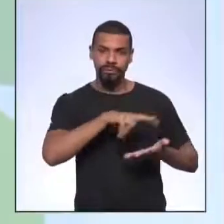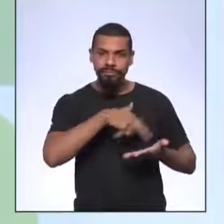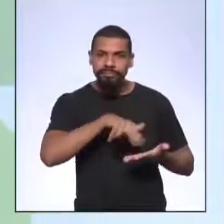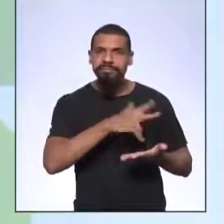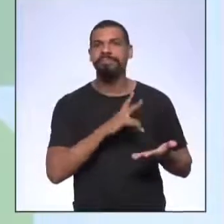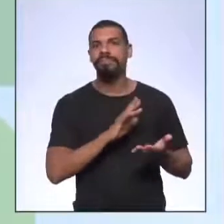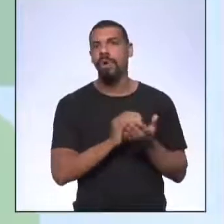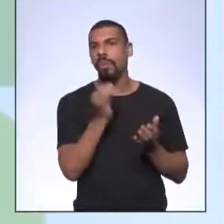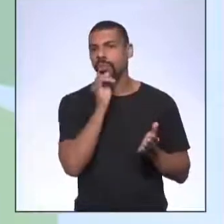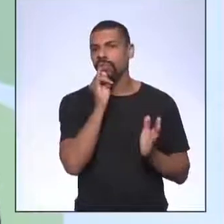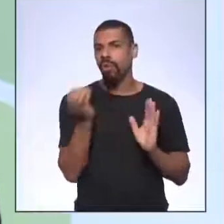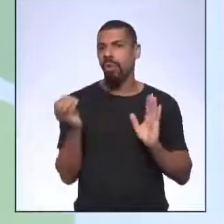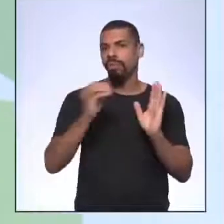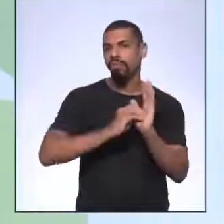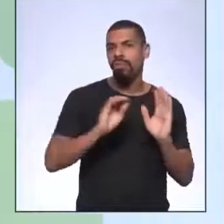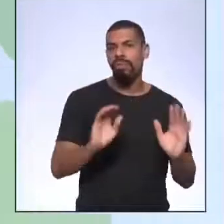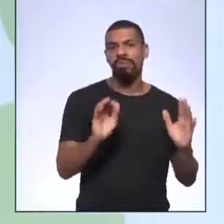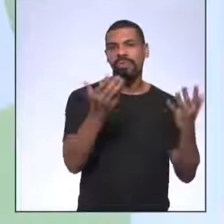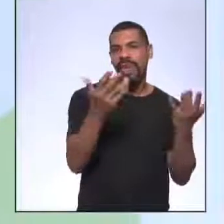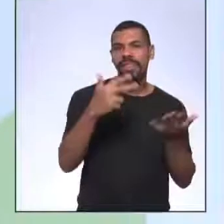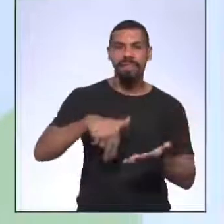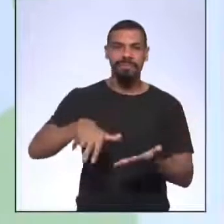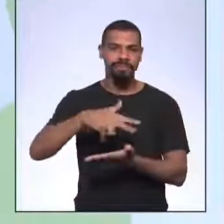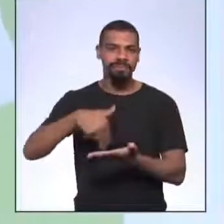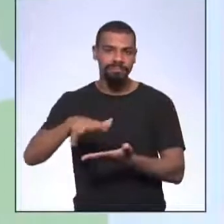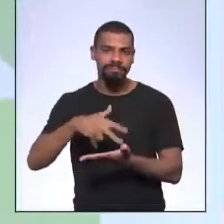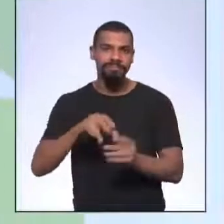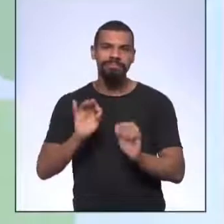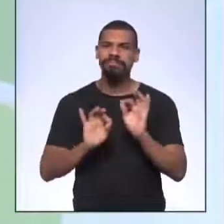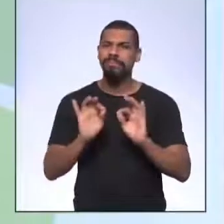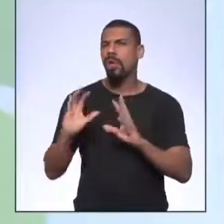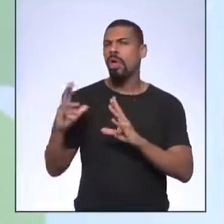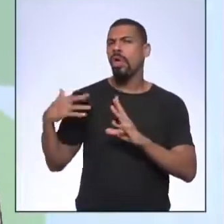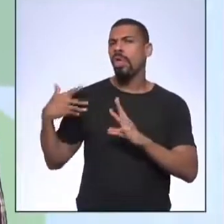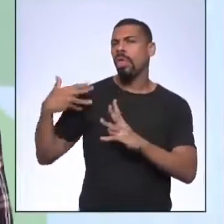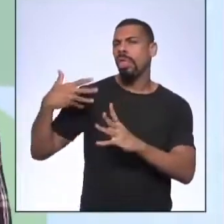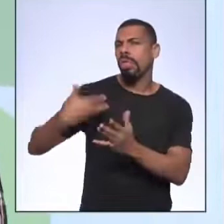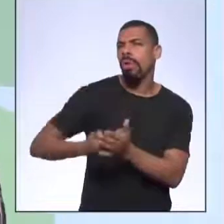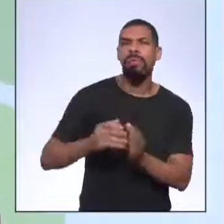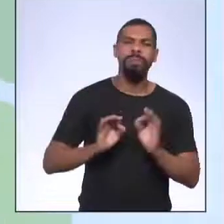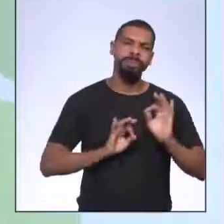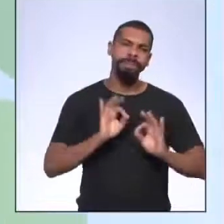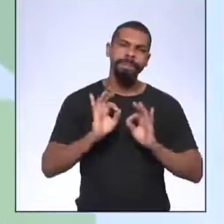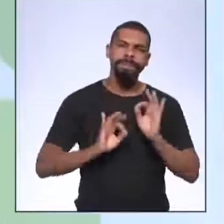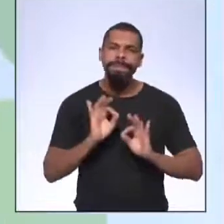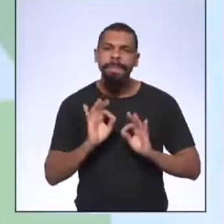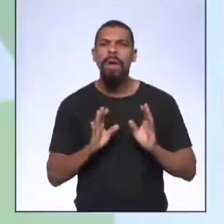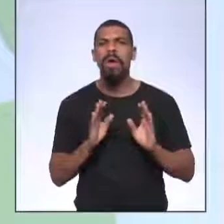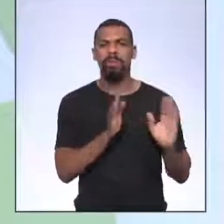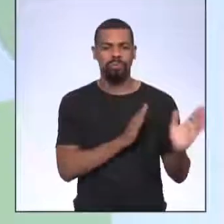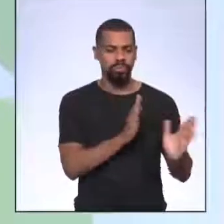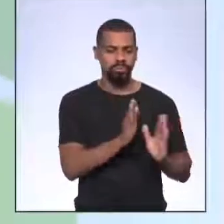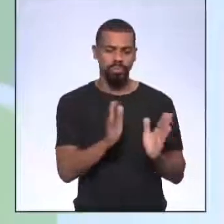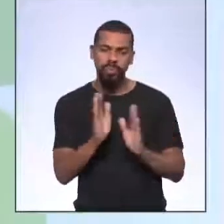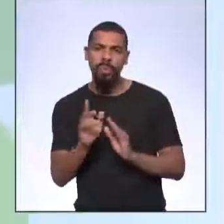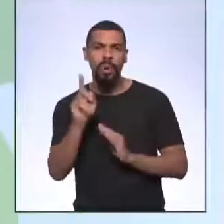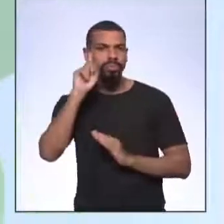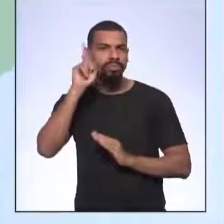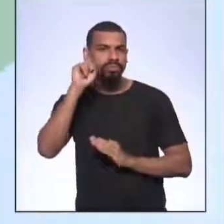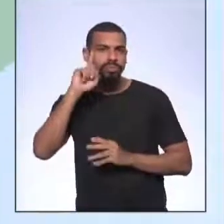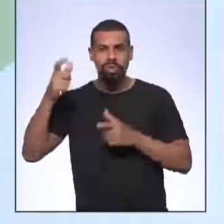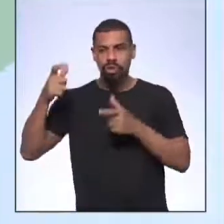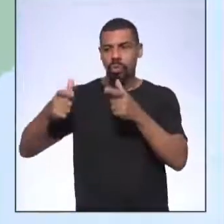a gente possa colocar o festival de dança na escola é feito todo um projeto todo uma questão de organização do espaço